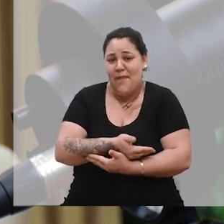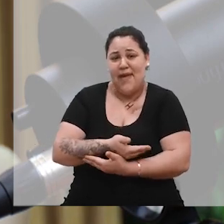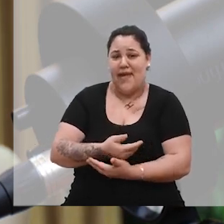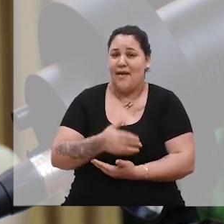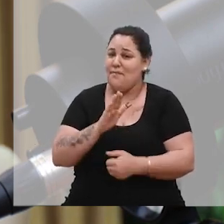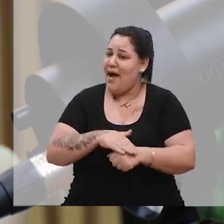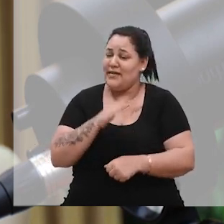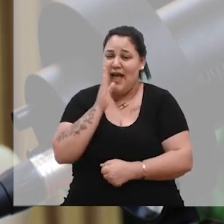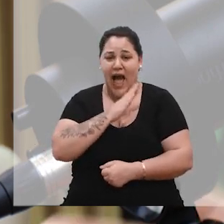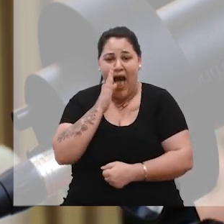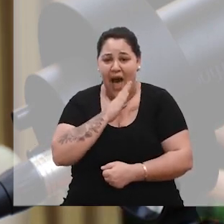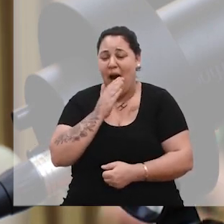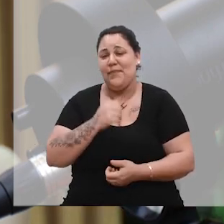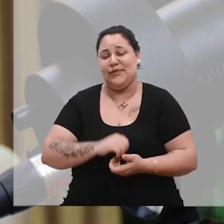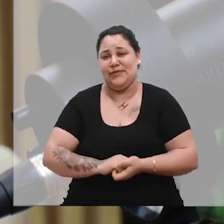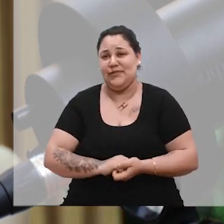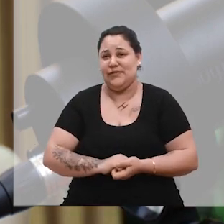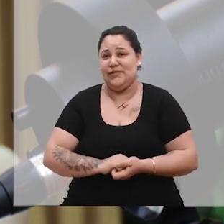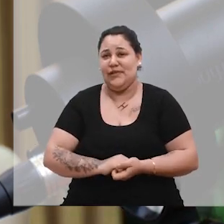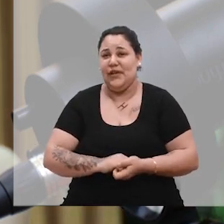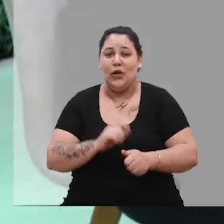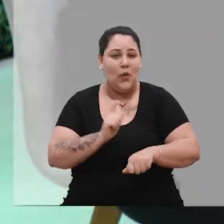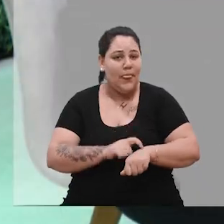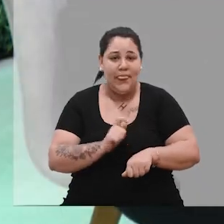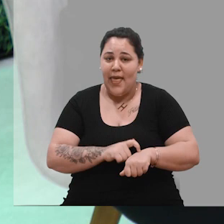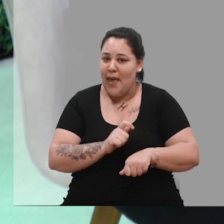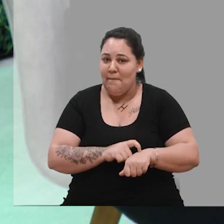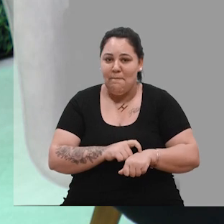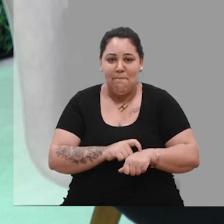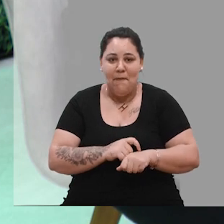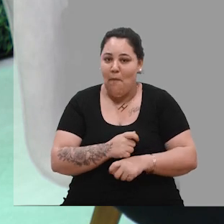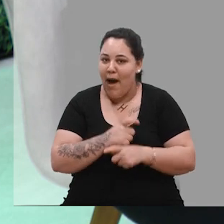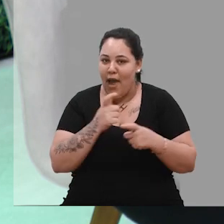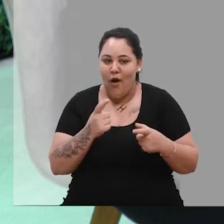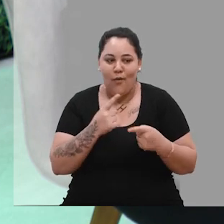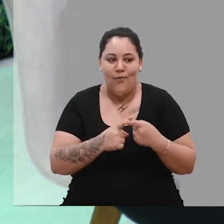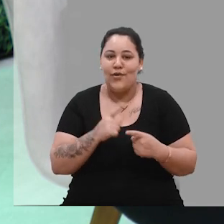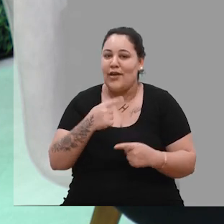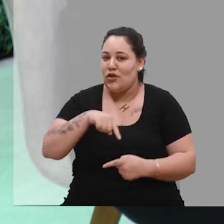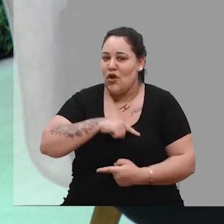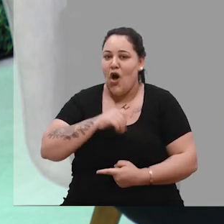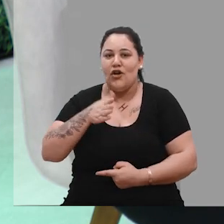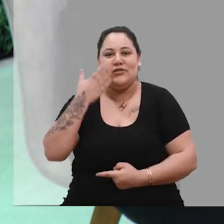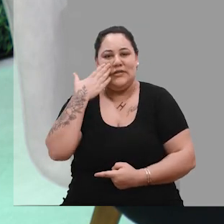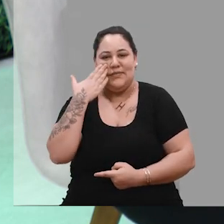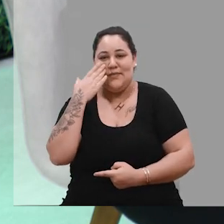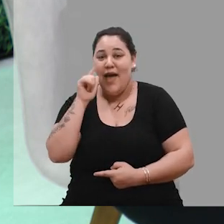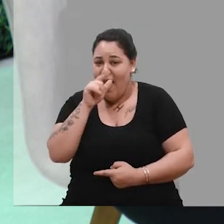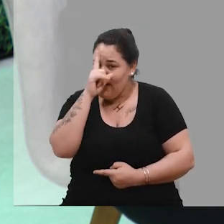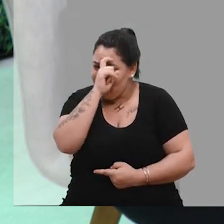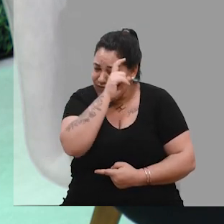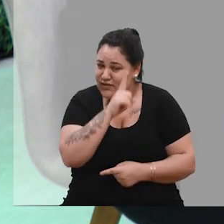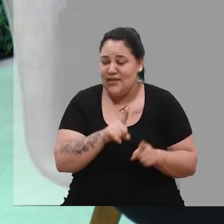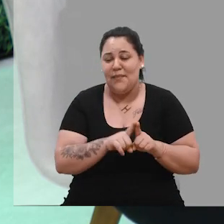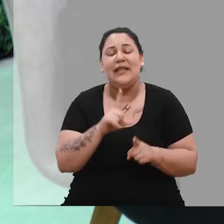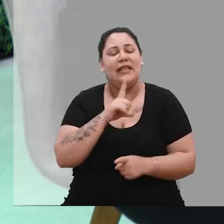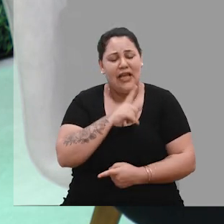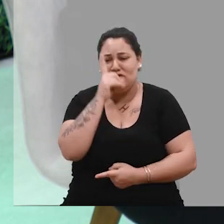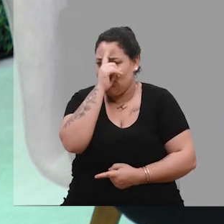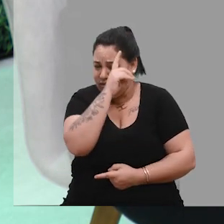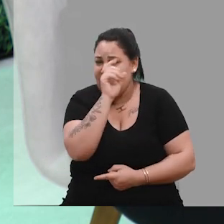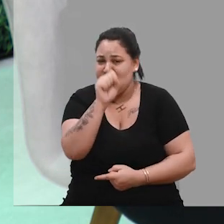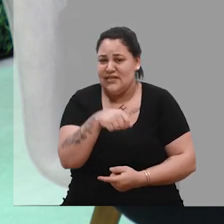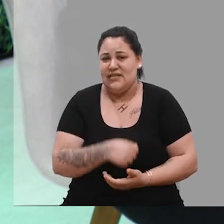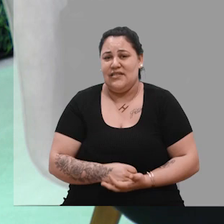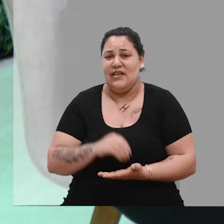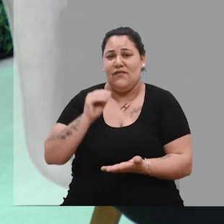o mais rápido possível e o maior tempo possível. Porque a gente sabe que há uma dificuldade, né? Isso que a Luana estava falando, existe uma dificuldade, existe